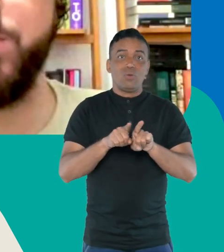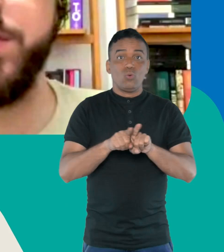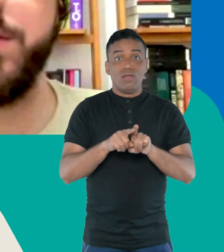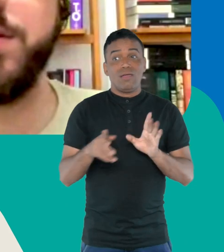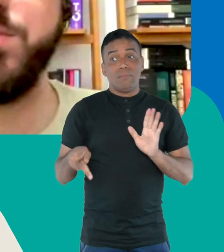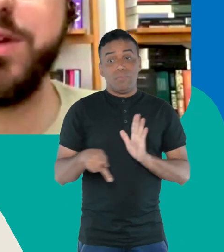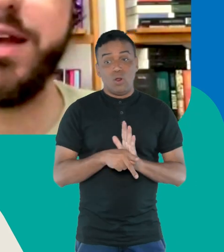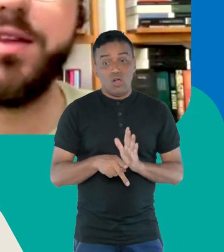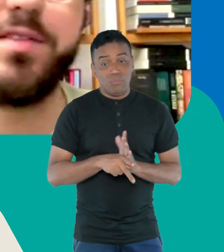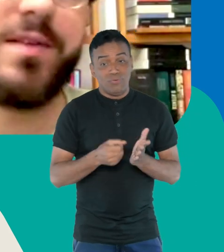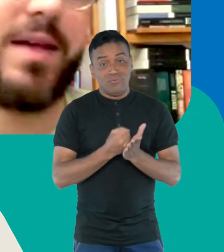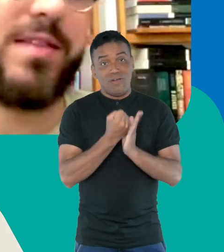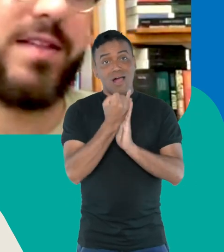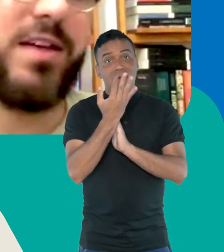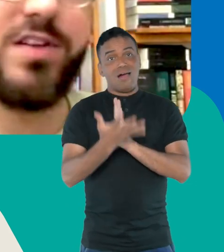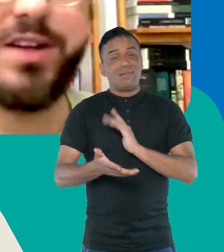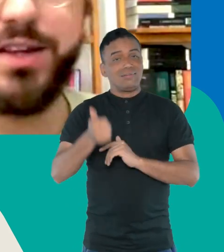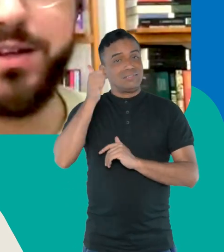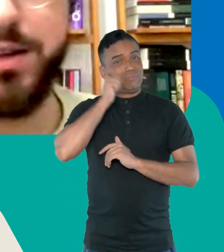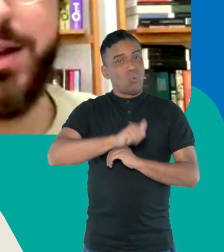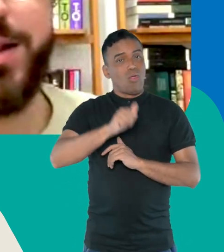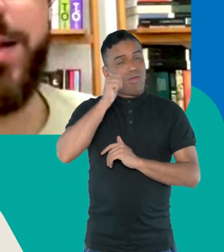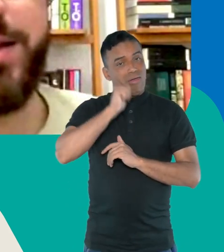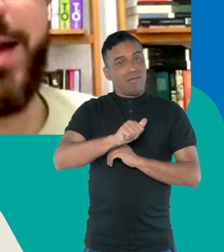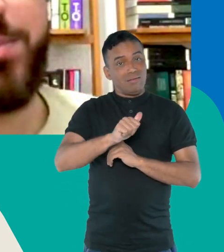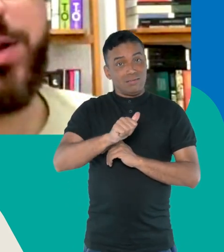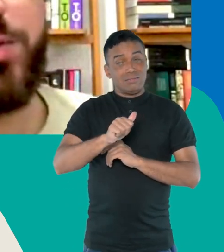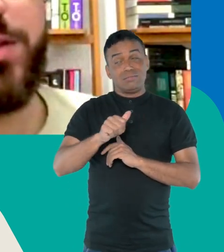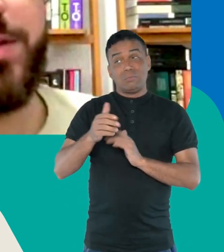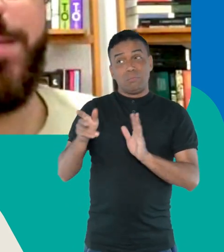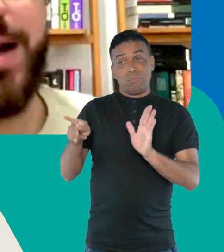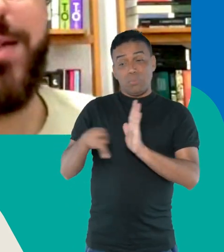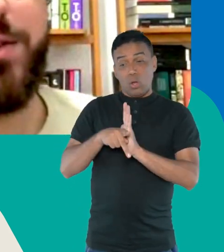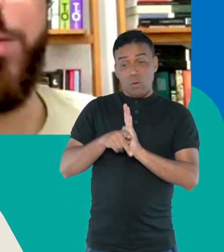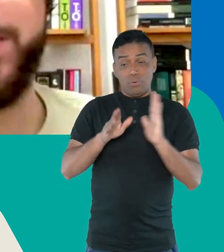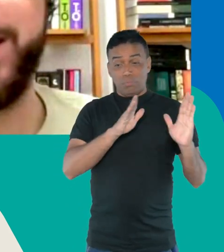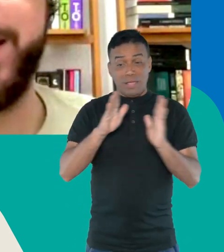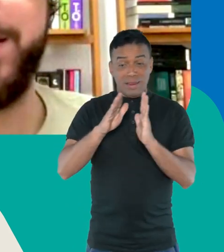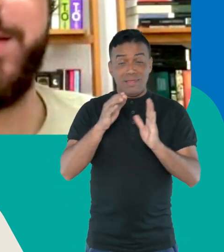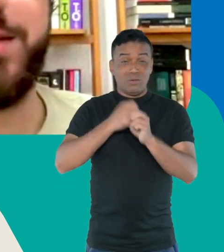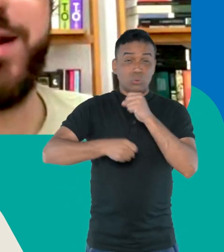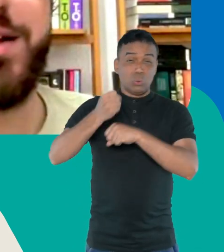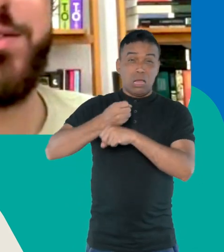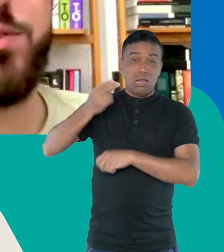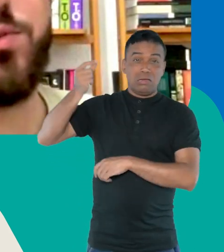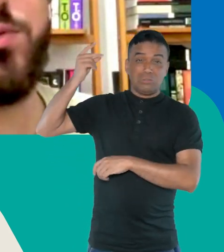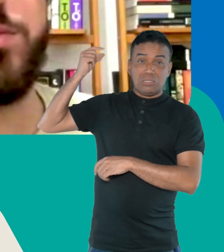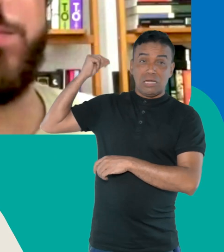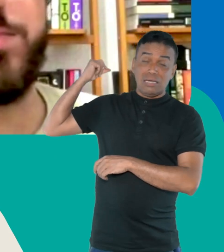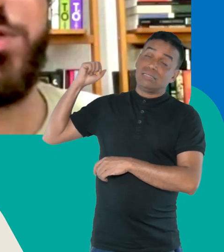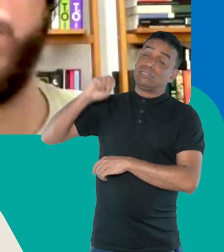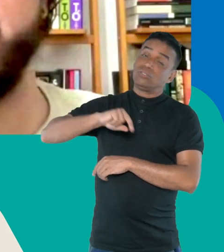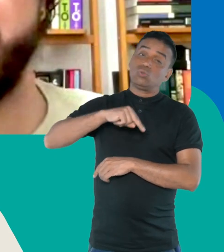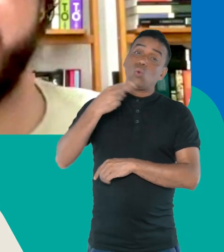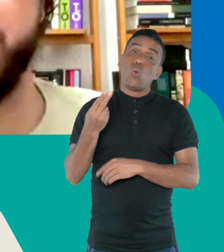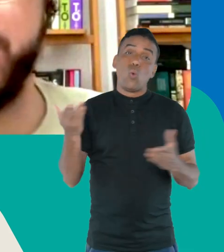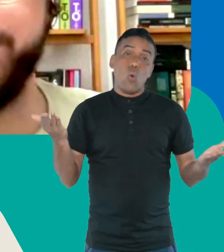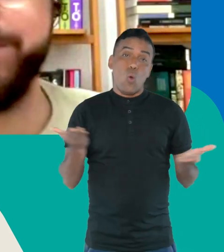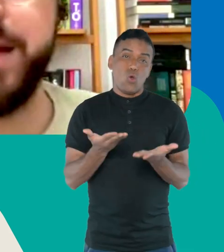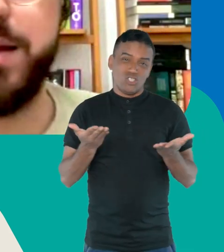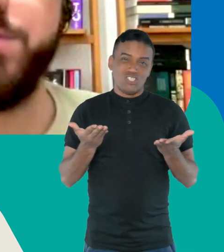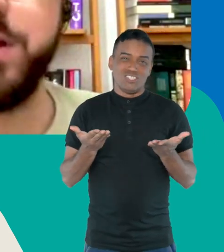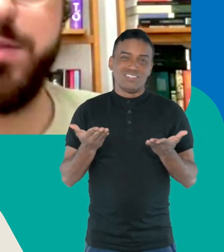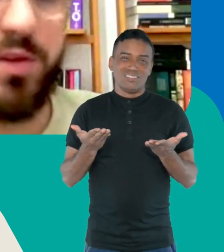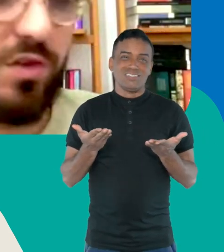condição de muitas das mulheres, seja ali na época que o texto se passa, algumas décadas atrás, ou seja hoje